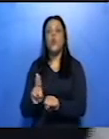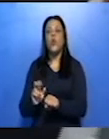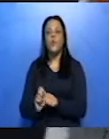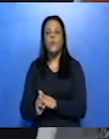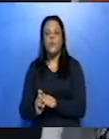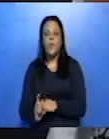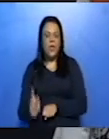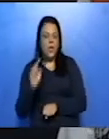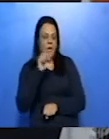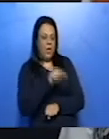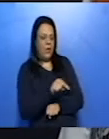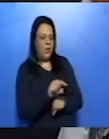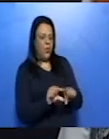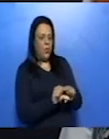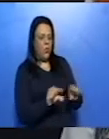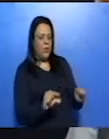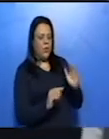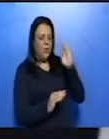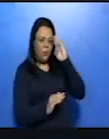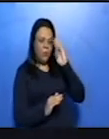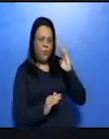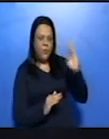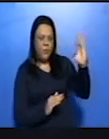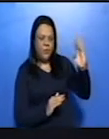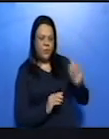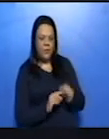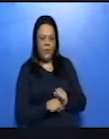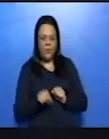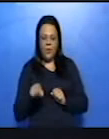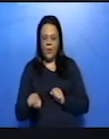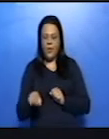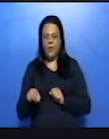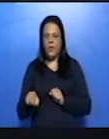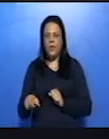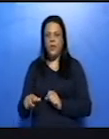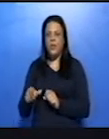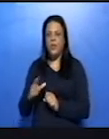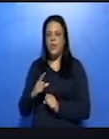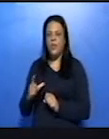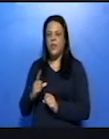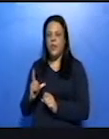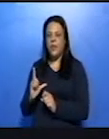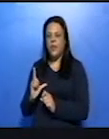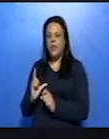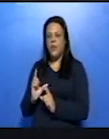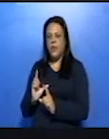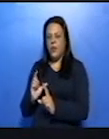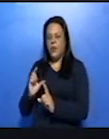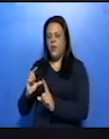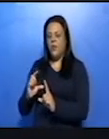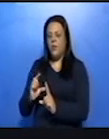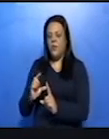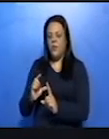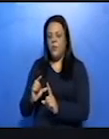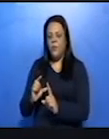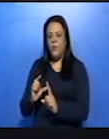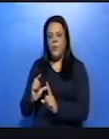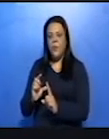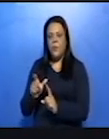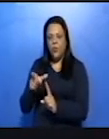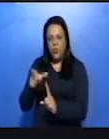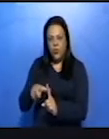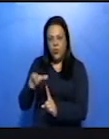à oração principal, a função de sujeito. Só de sujeito? Não. De objeto